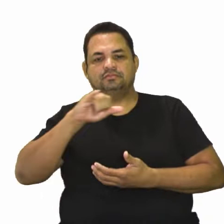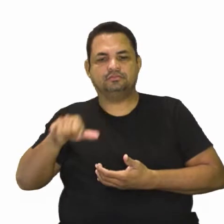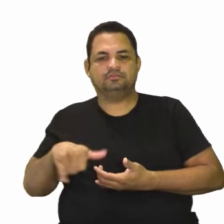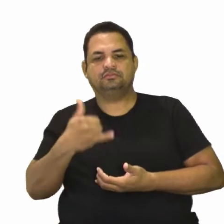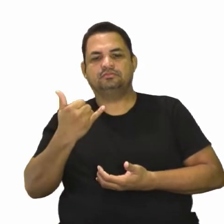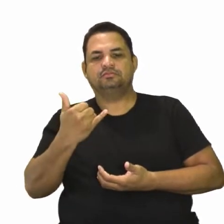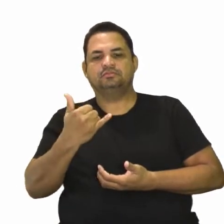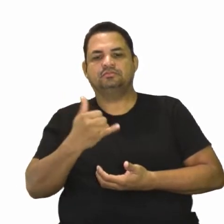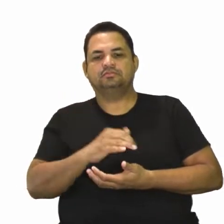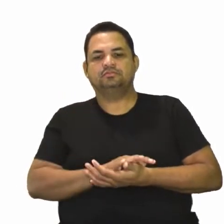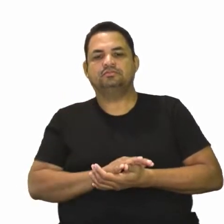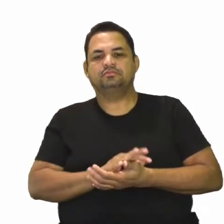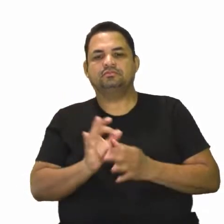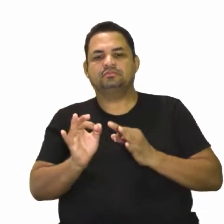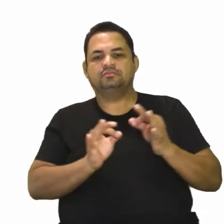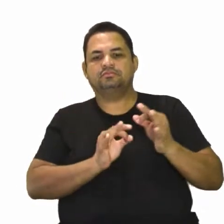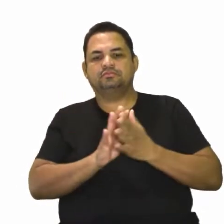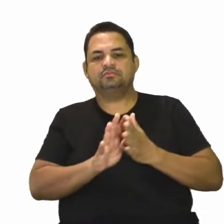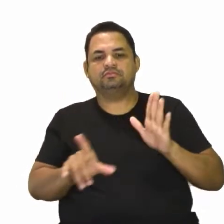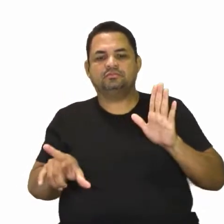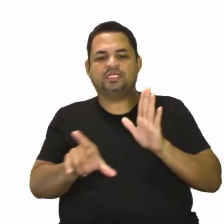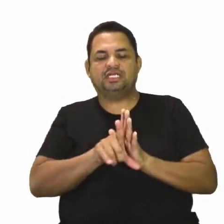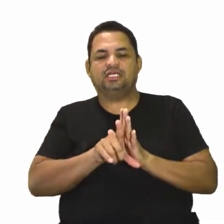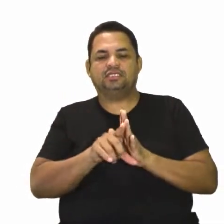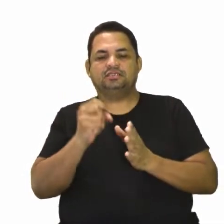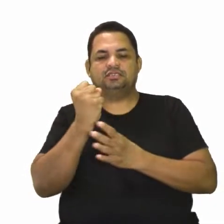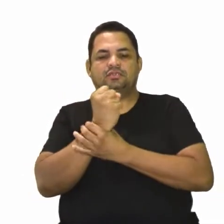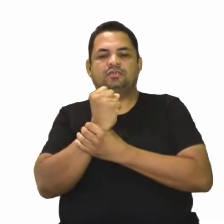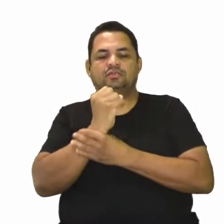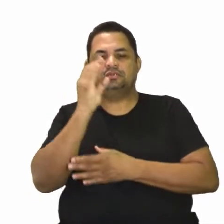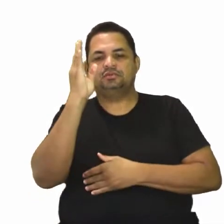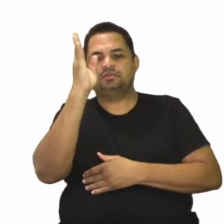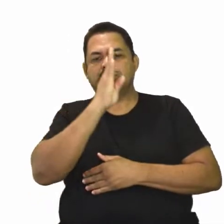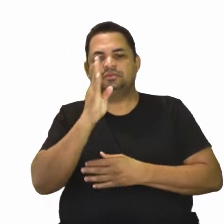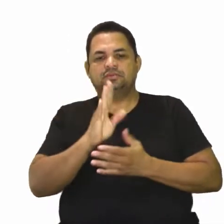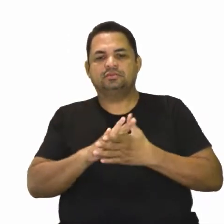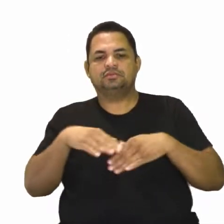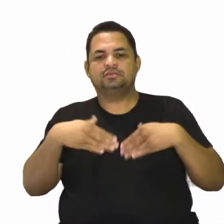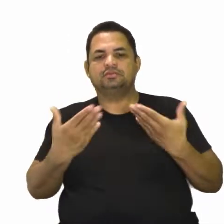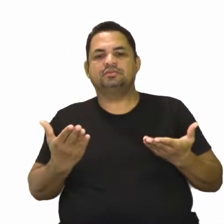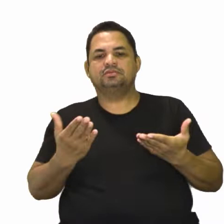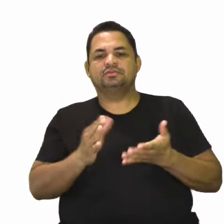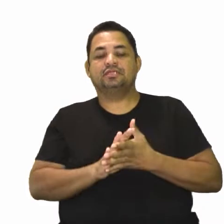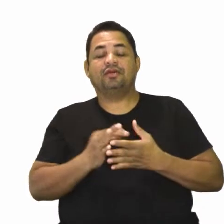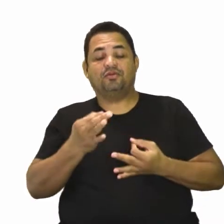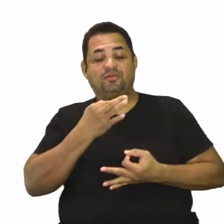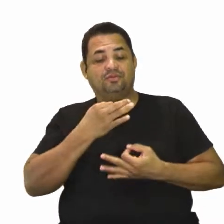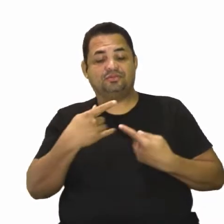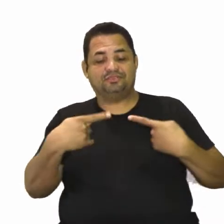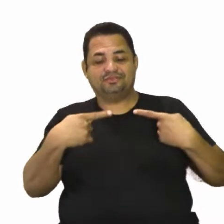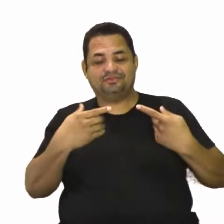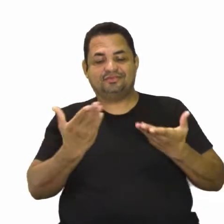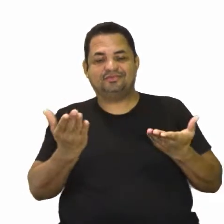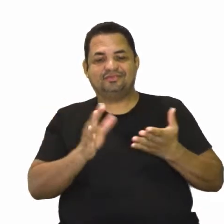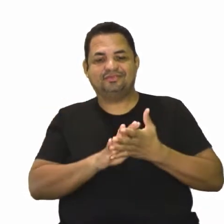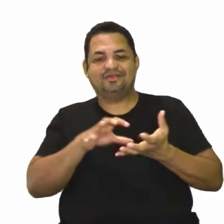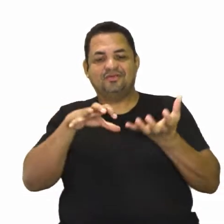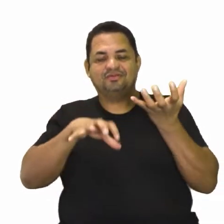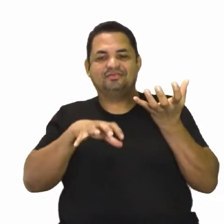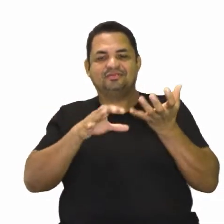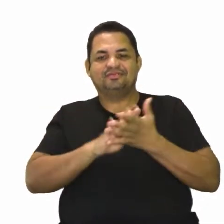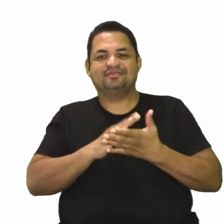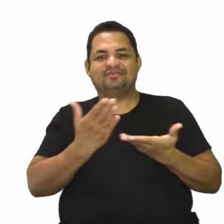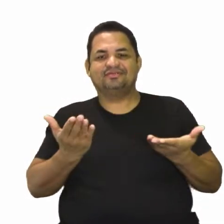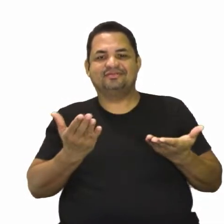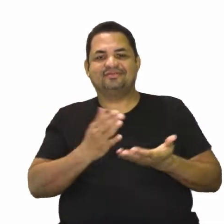aproveitar para implantar a Lei de Segurança Nacional. Sabe a Lei de Segurança Nacional que está sendo discutida até hoje no Congresso? Que foi